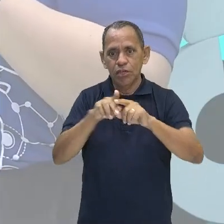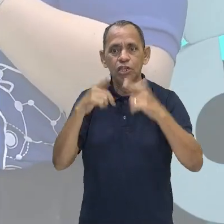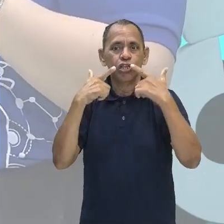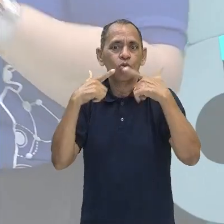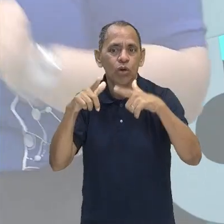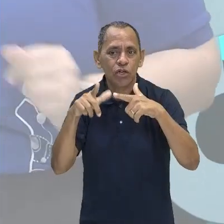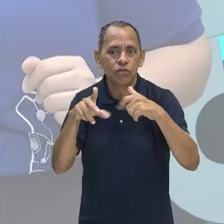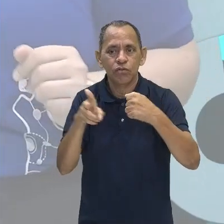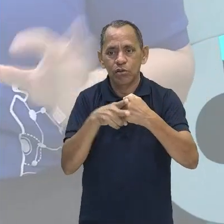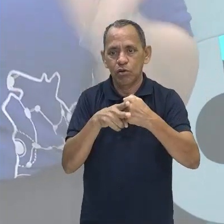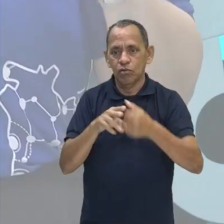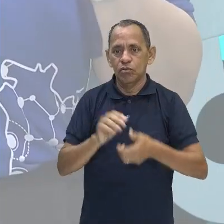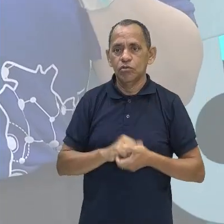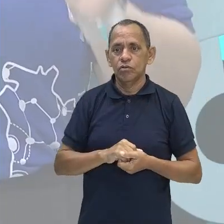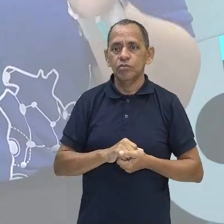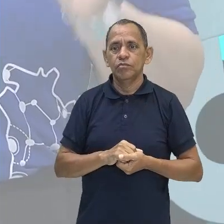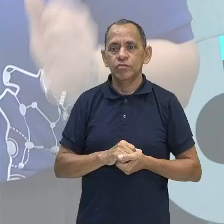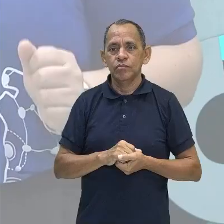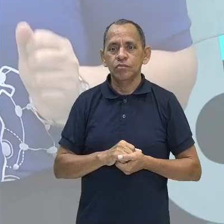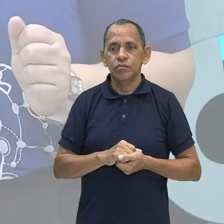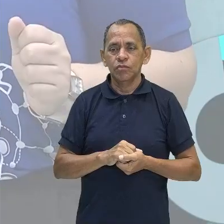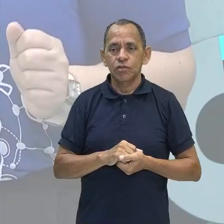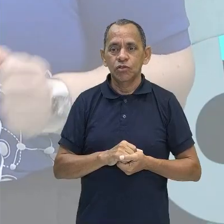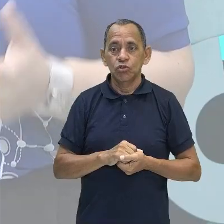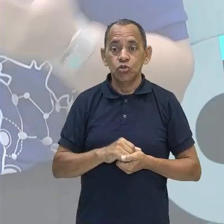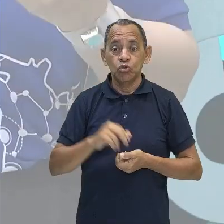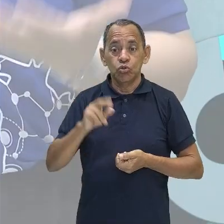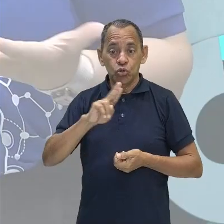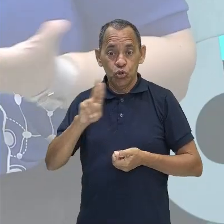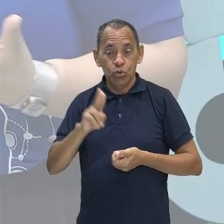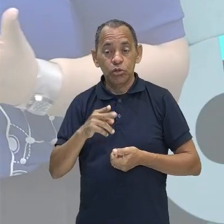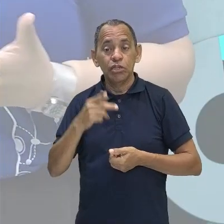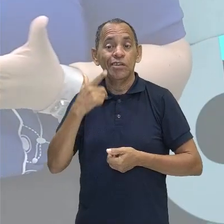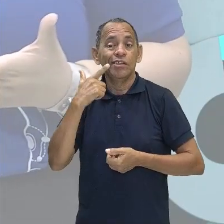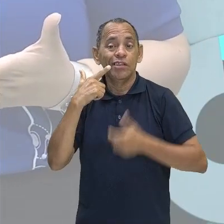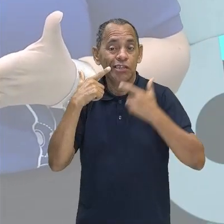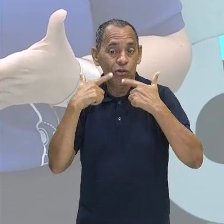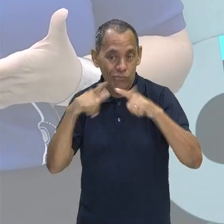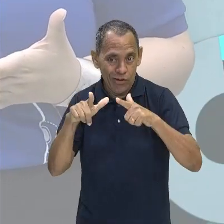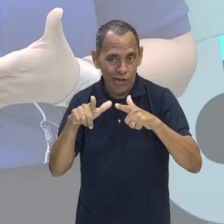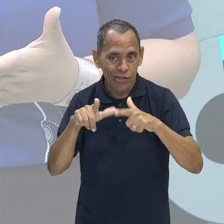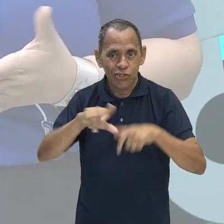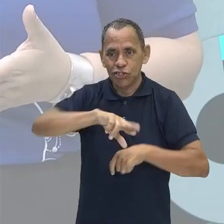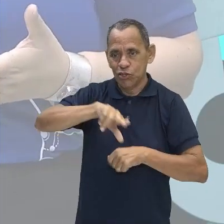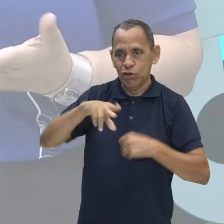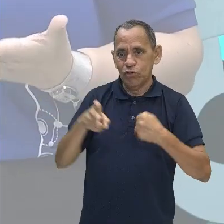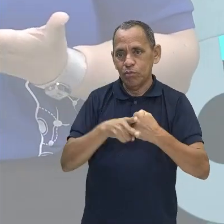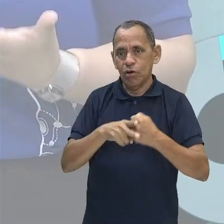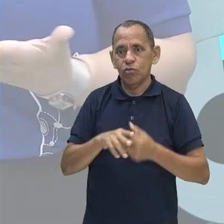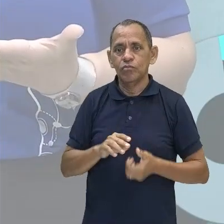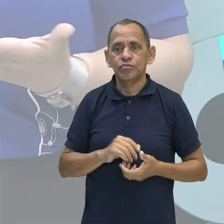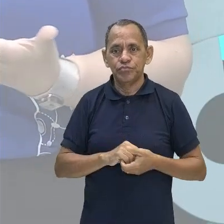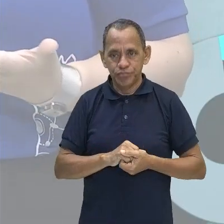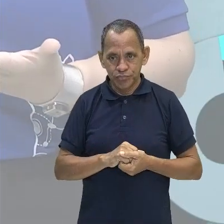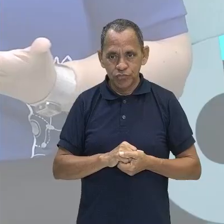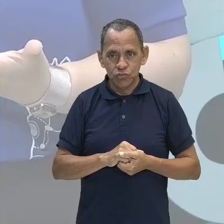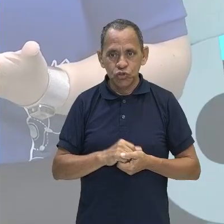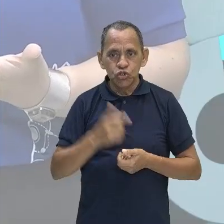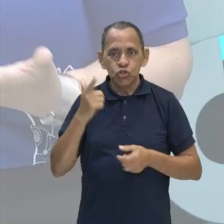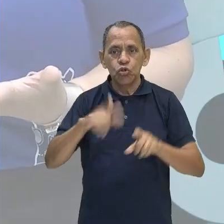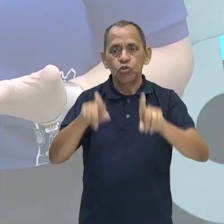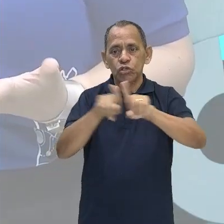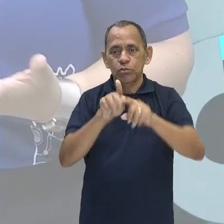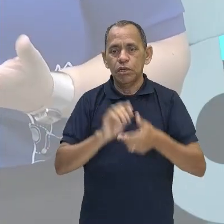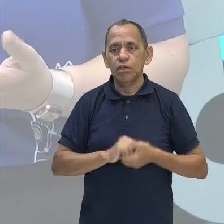verbal. Então, eu chamarei de linguagem não verbal. E aí, reforçando aí o entendimento da